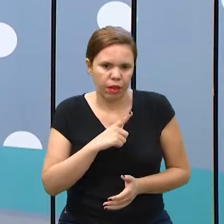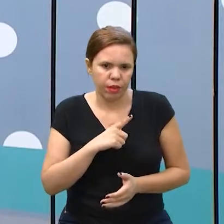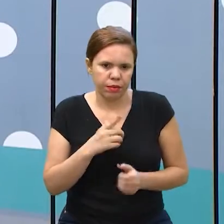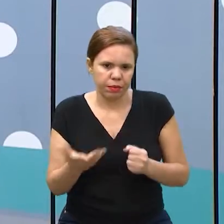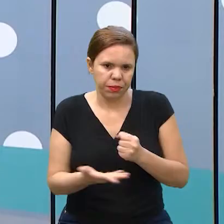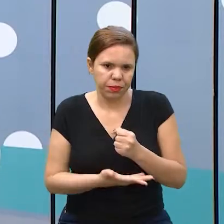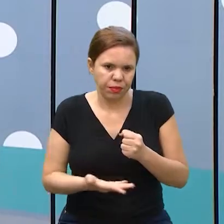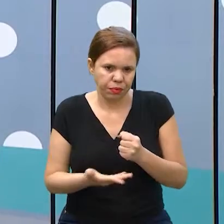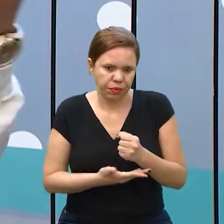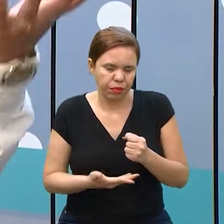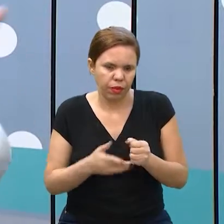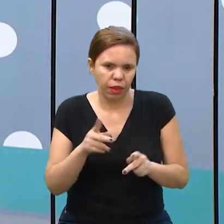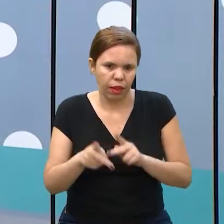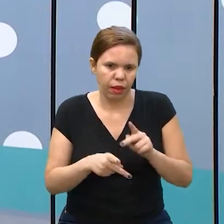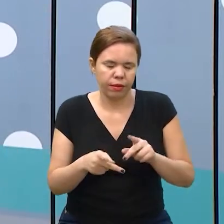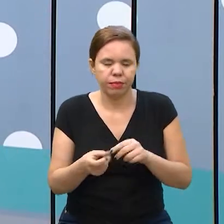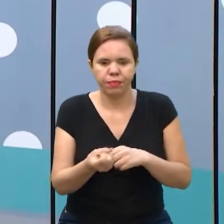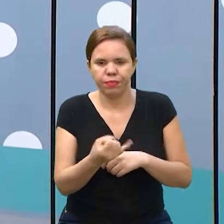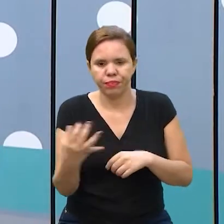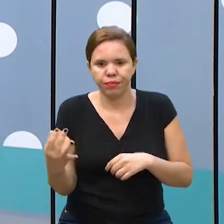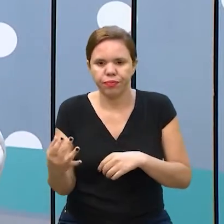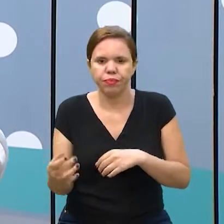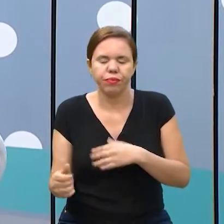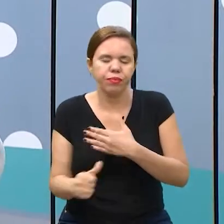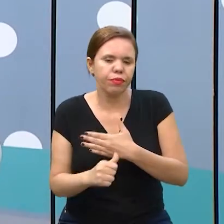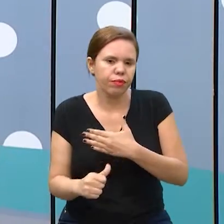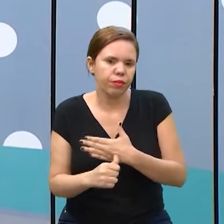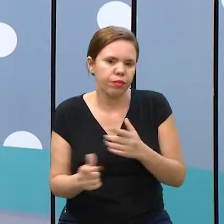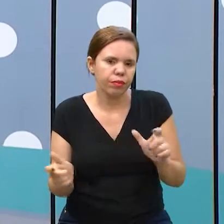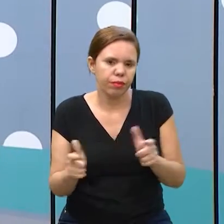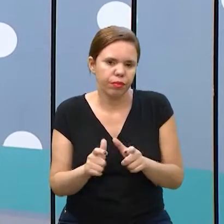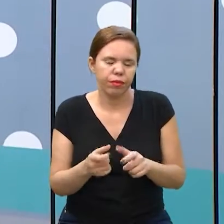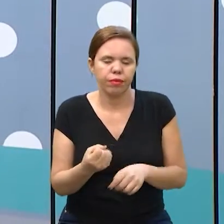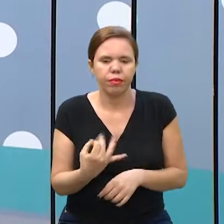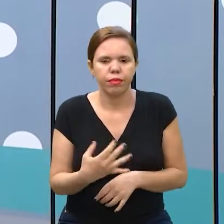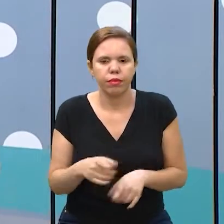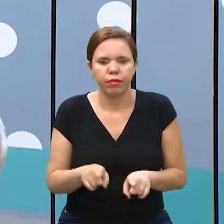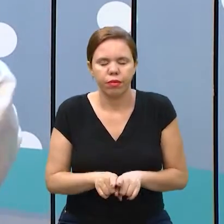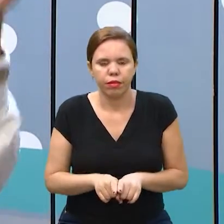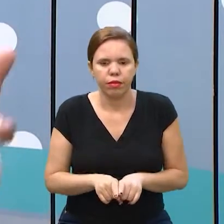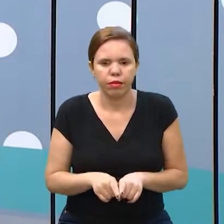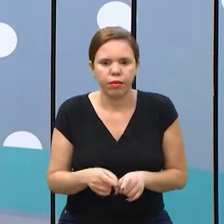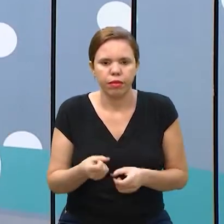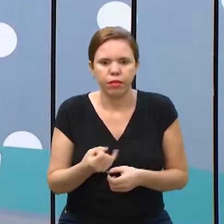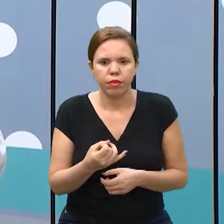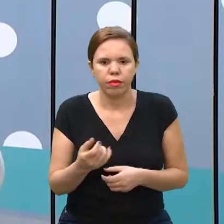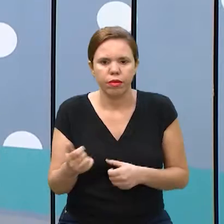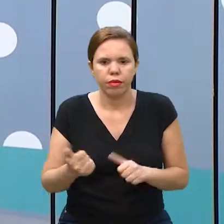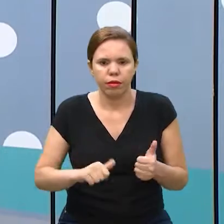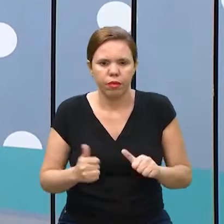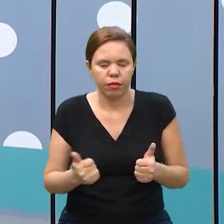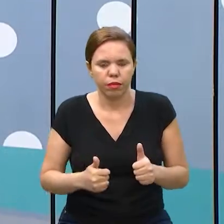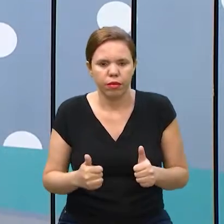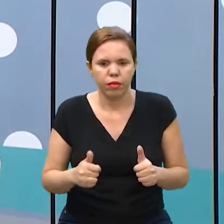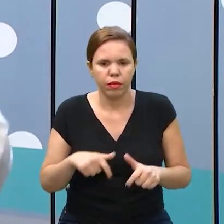que são pequenos, realmente, como você falou, aqueles que são bem pequenininhos, e aí a gente mede pelo engajamento. Perfeito. A gente